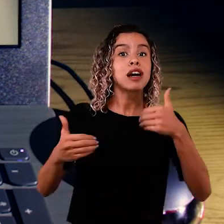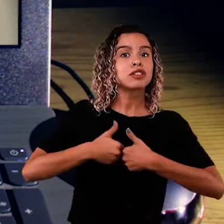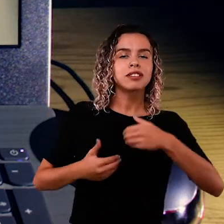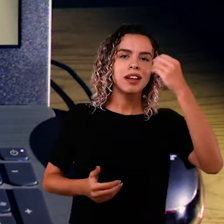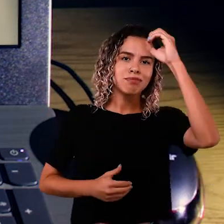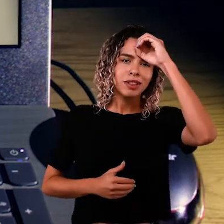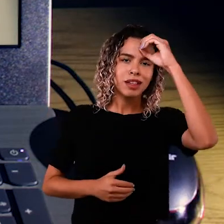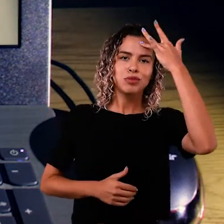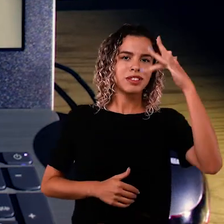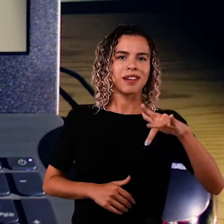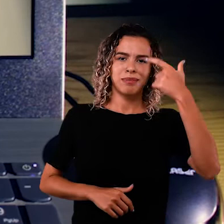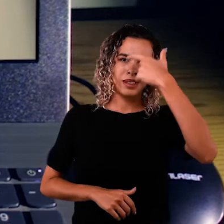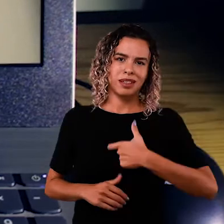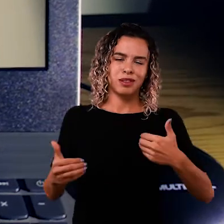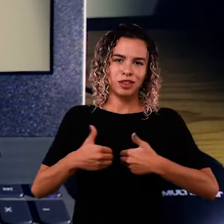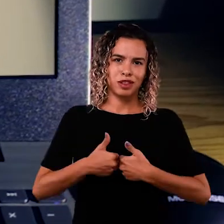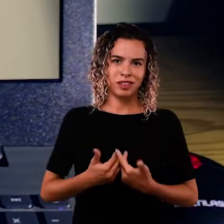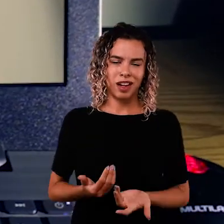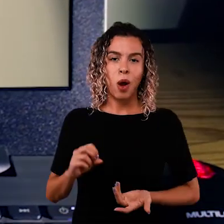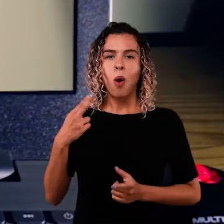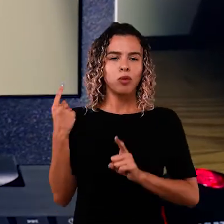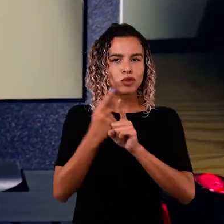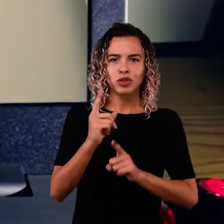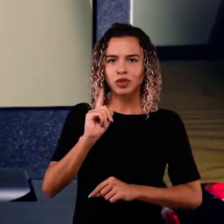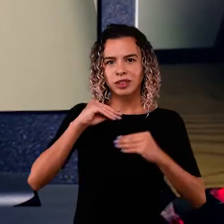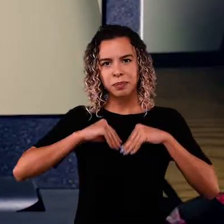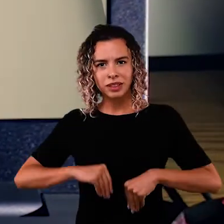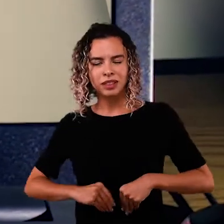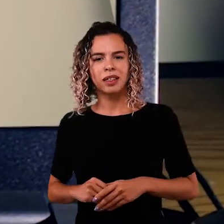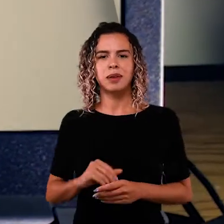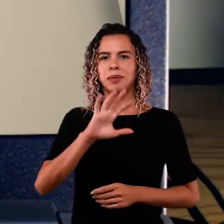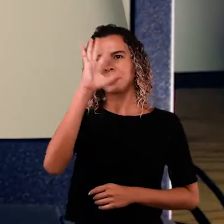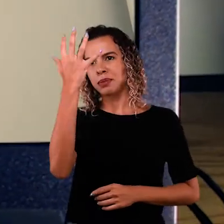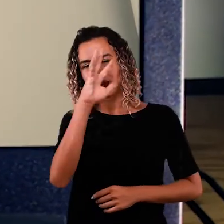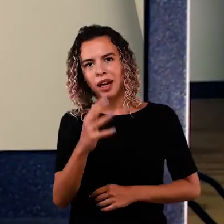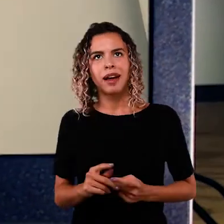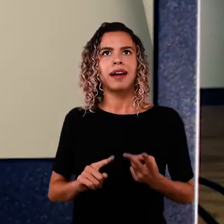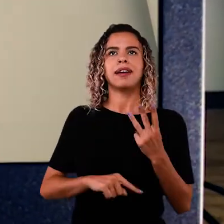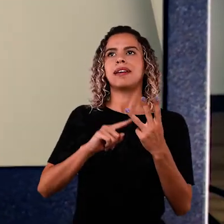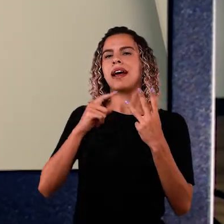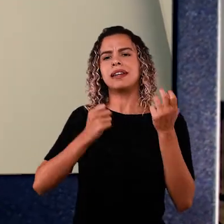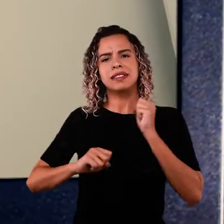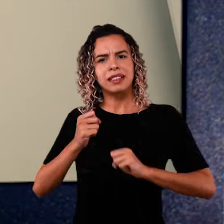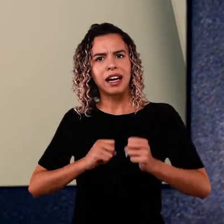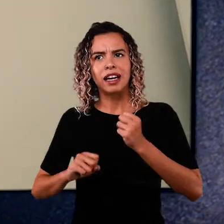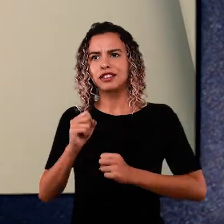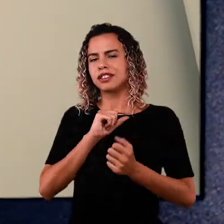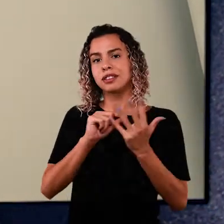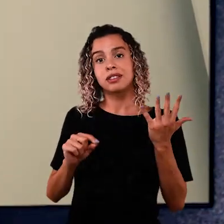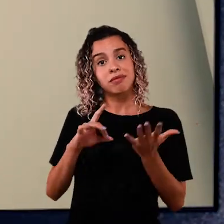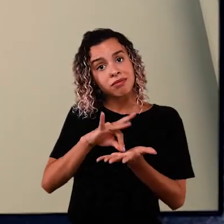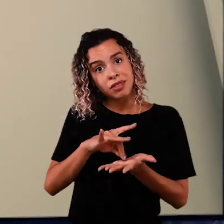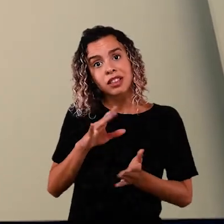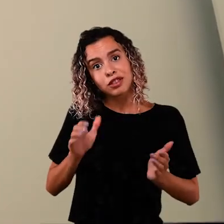sabem que são autistas ou recebem diagnóstico de depressão, bipolaridade, síndrome da ansiedade generalizada,